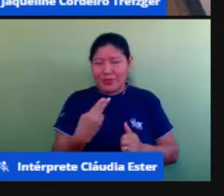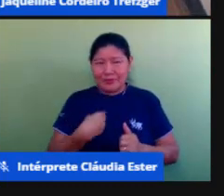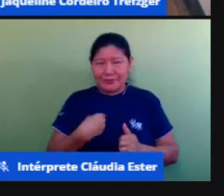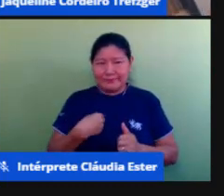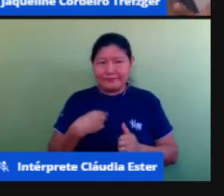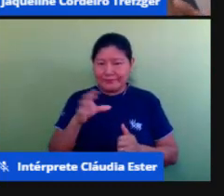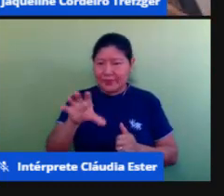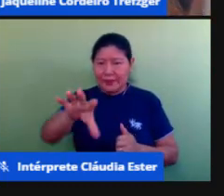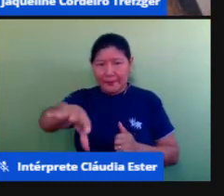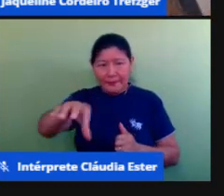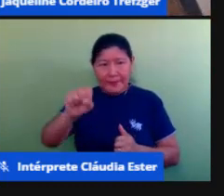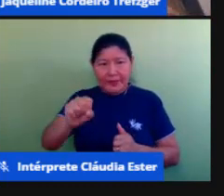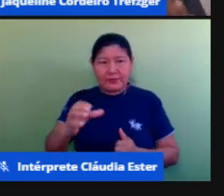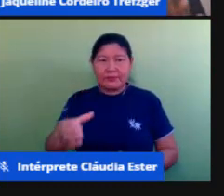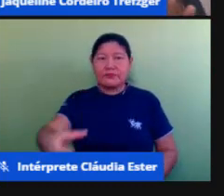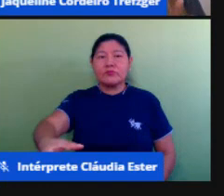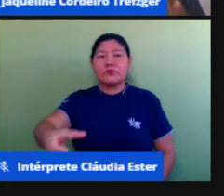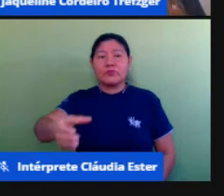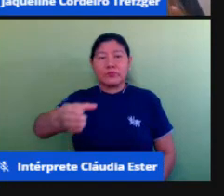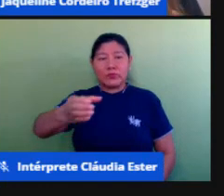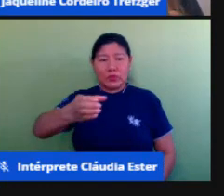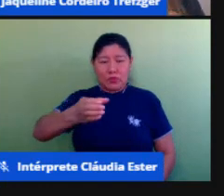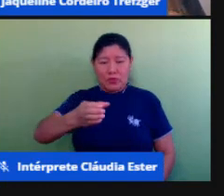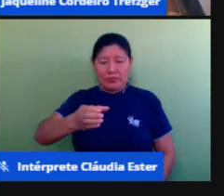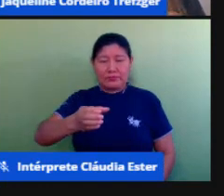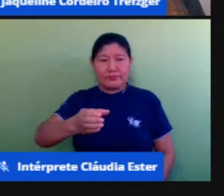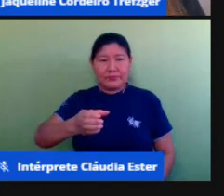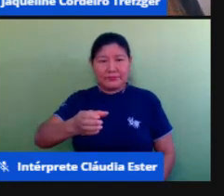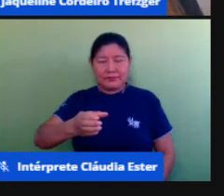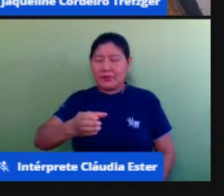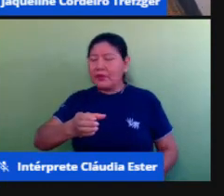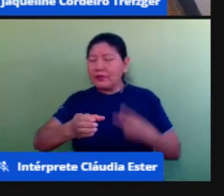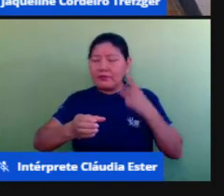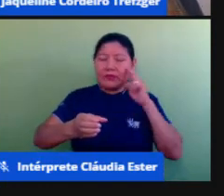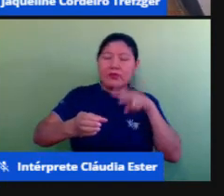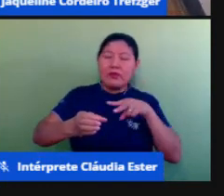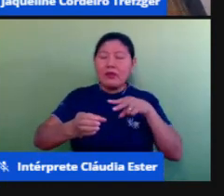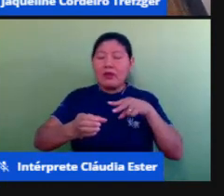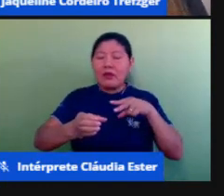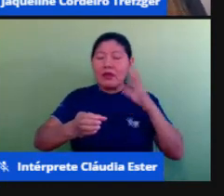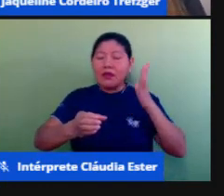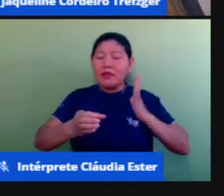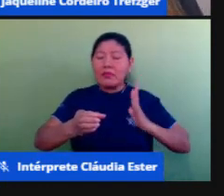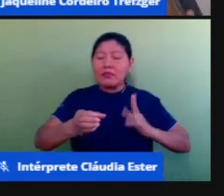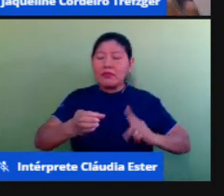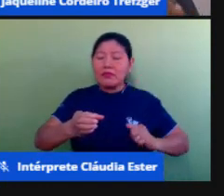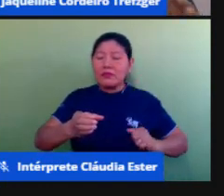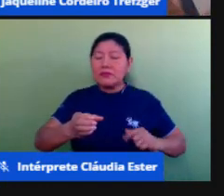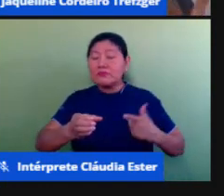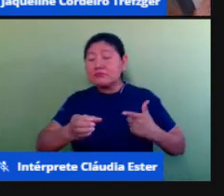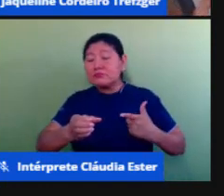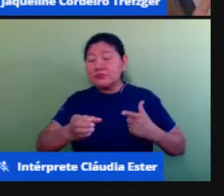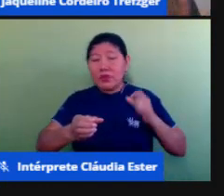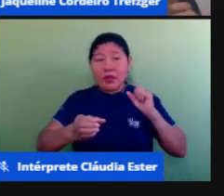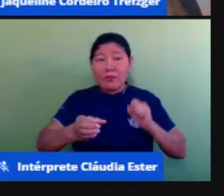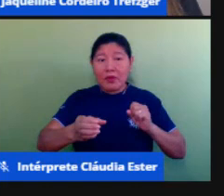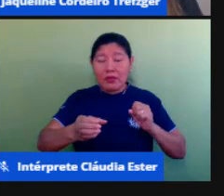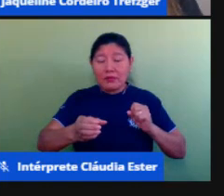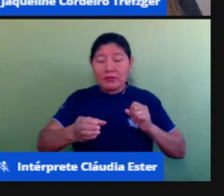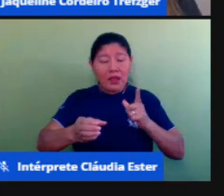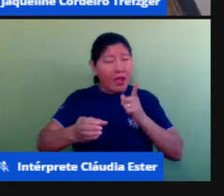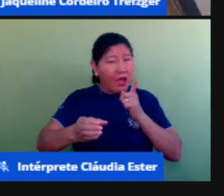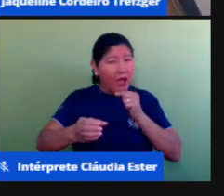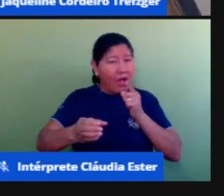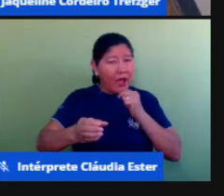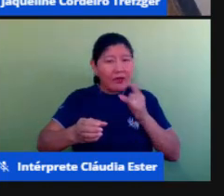gente pega esse copo e a gente vai avaliar ele se ele vai estar limpo ou não, se eu posso usar ele determinado, se é uma bebida gelada